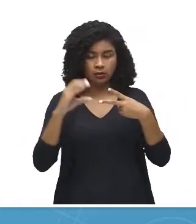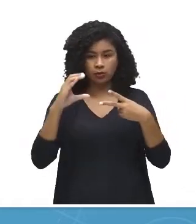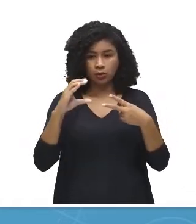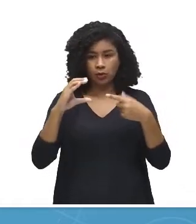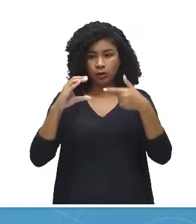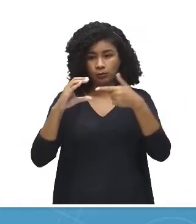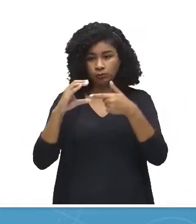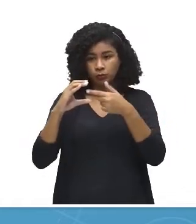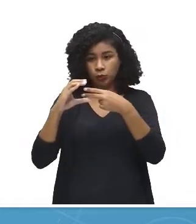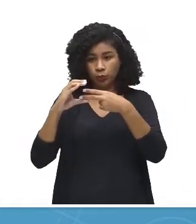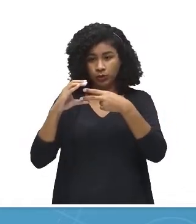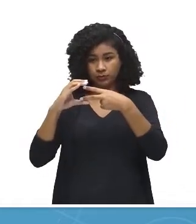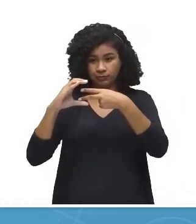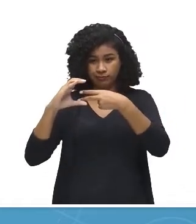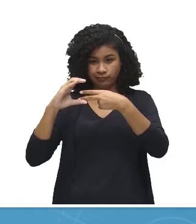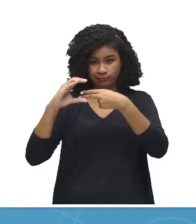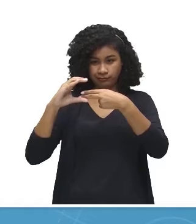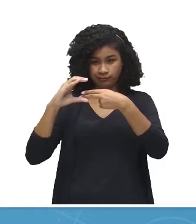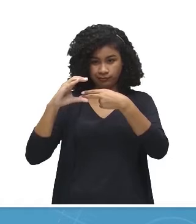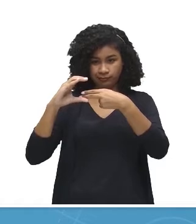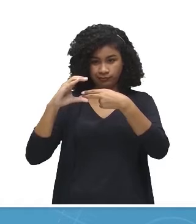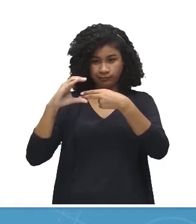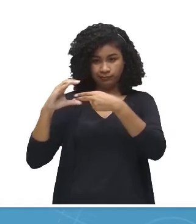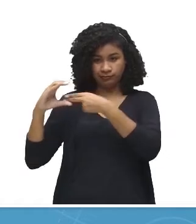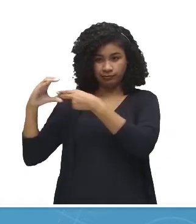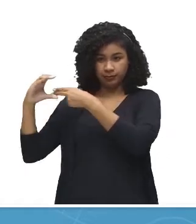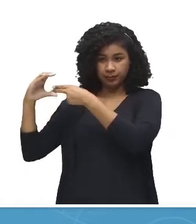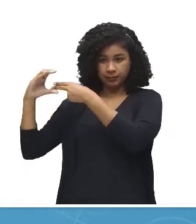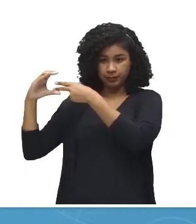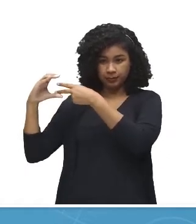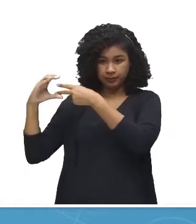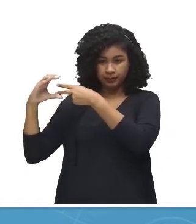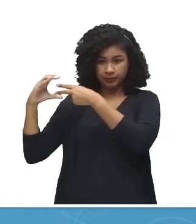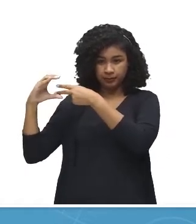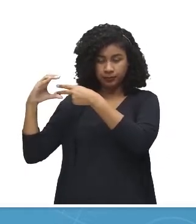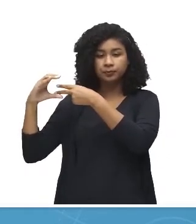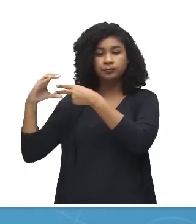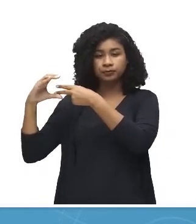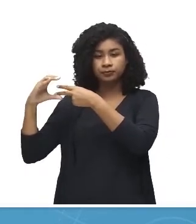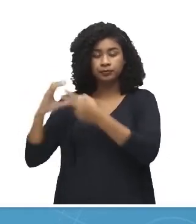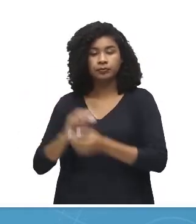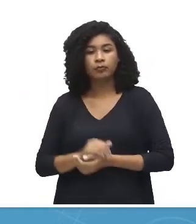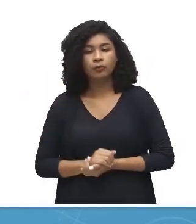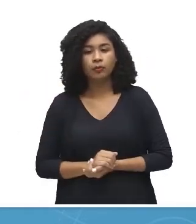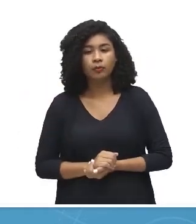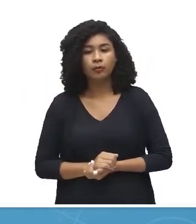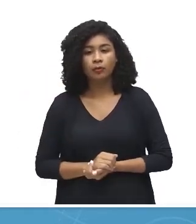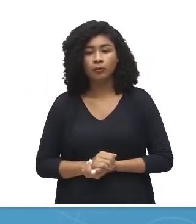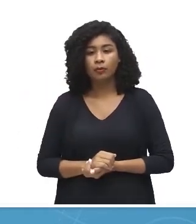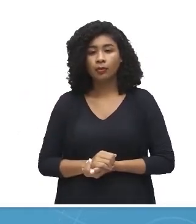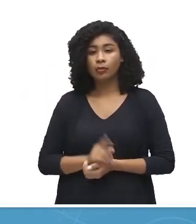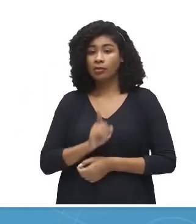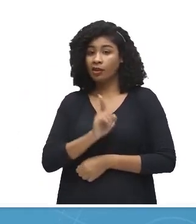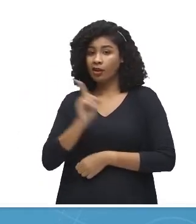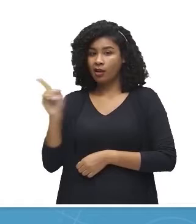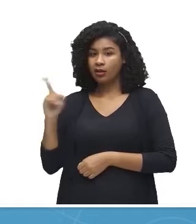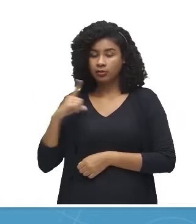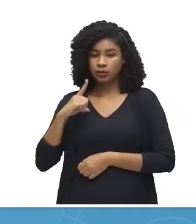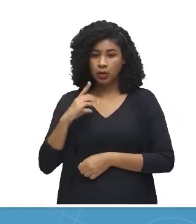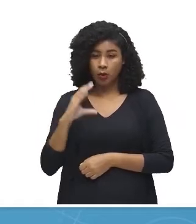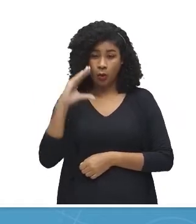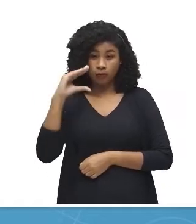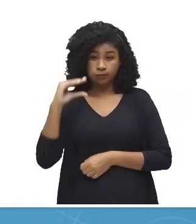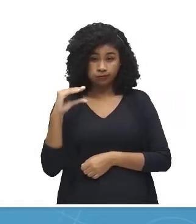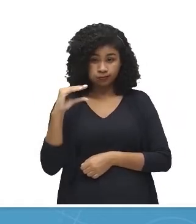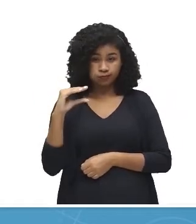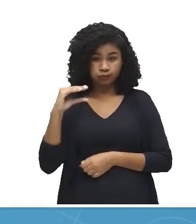aqui, nitidamente, duas camadas de células cúbicas. Temos o